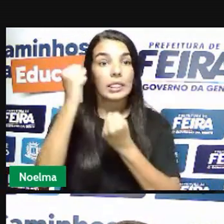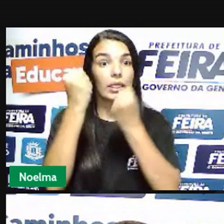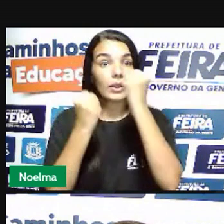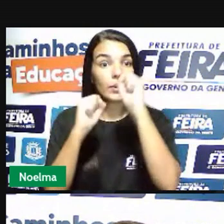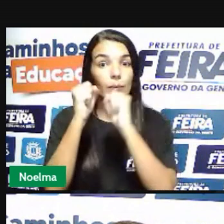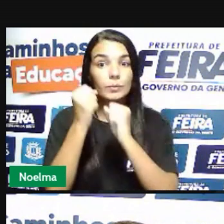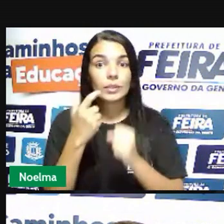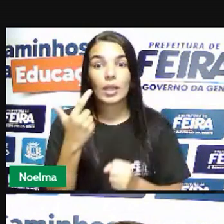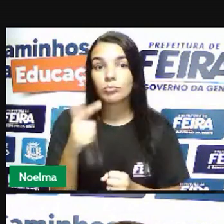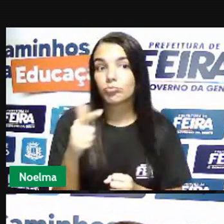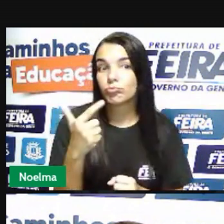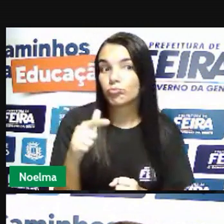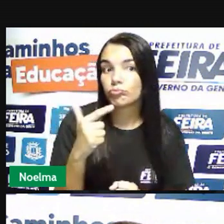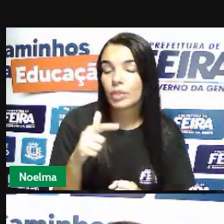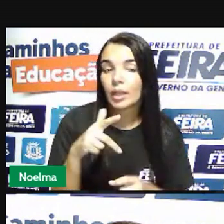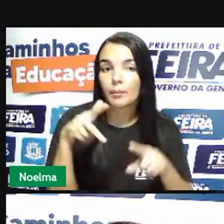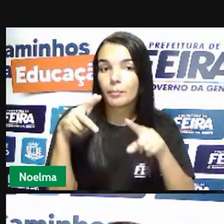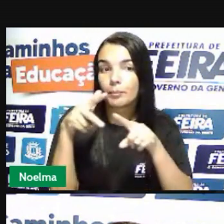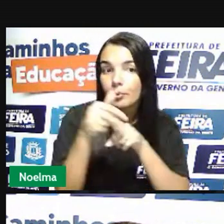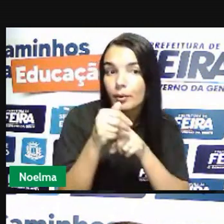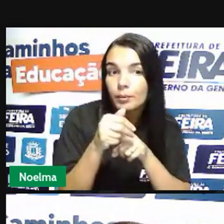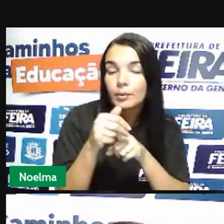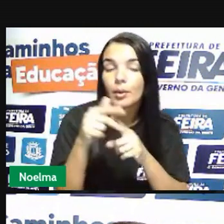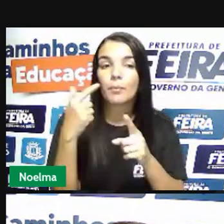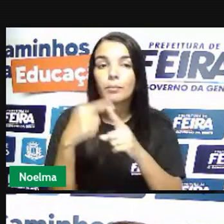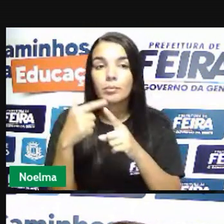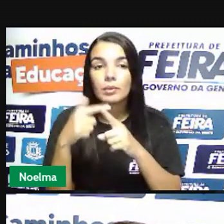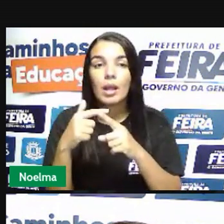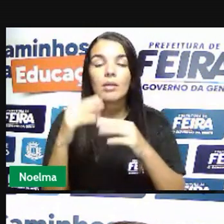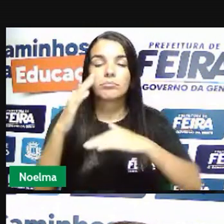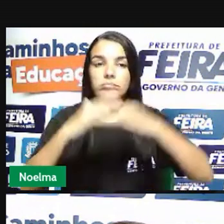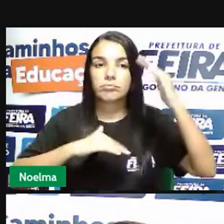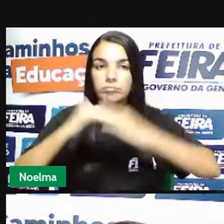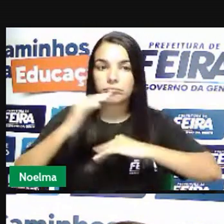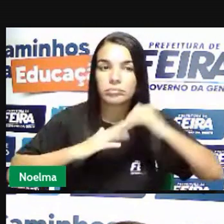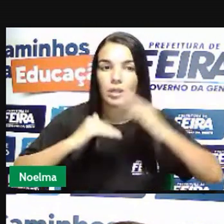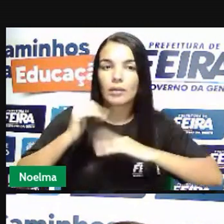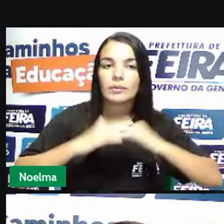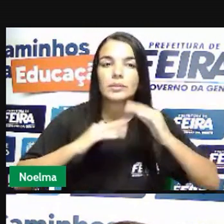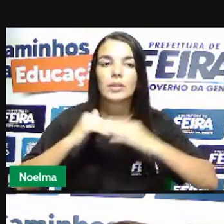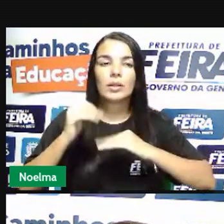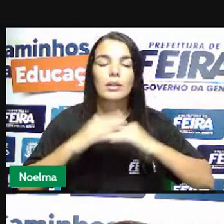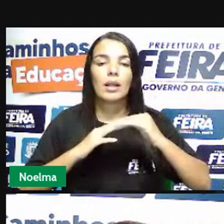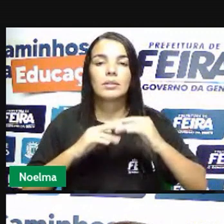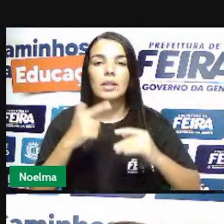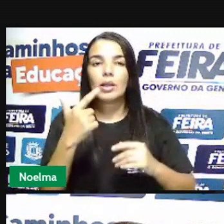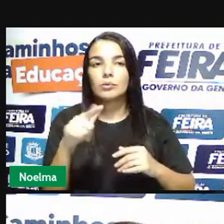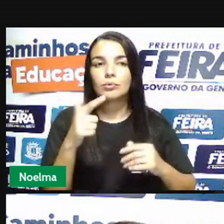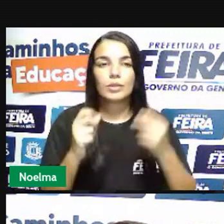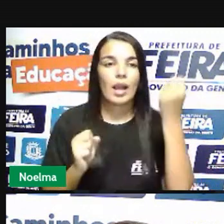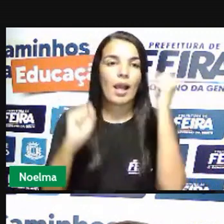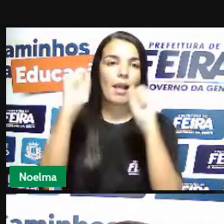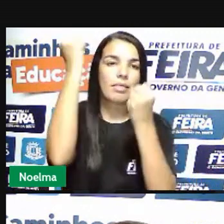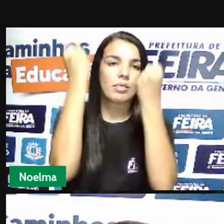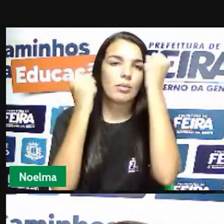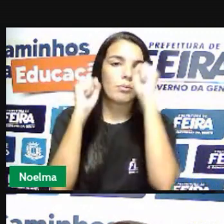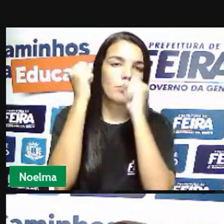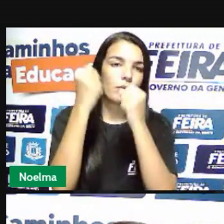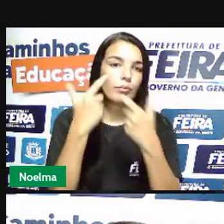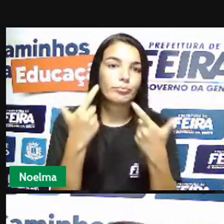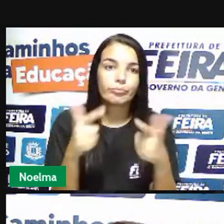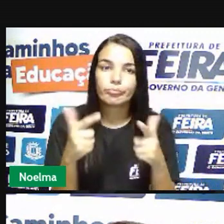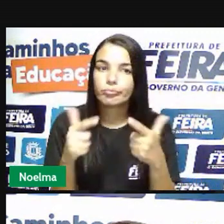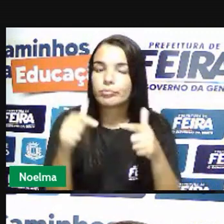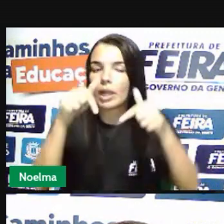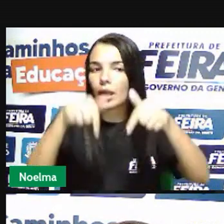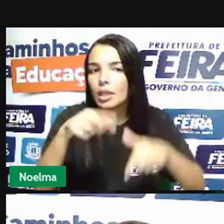que explica o grande número de artesãos na cidade, justamente porque era proibida a indústria, até mesmo a indústria de